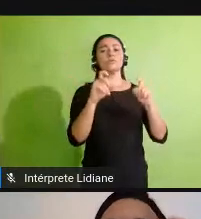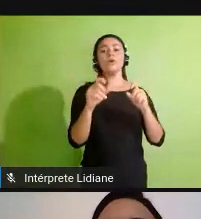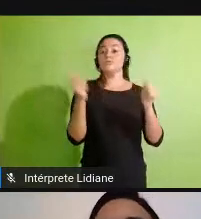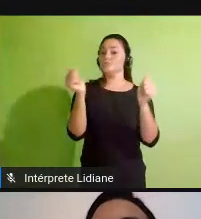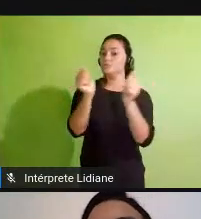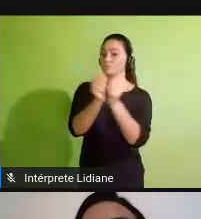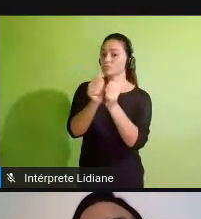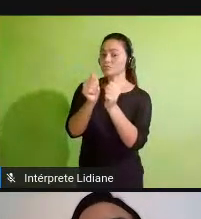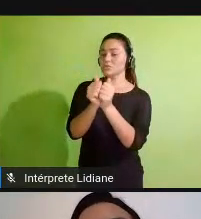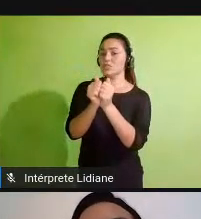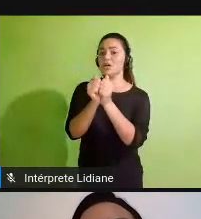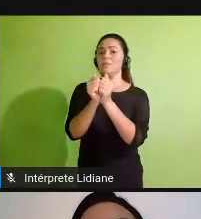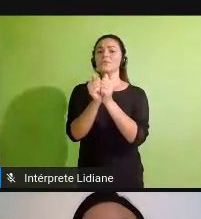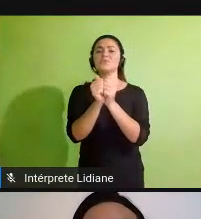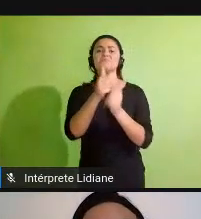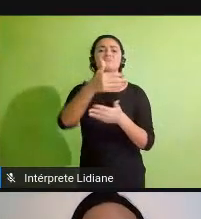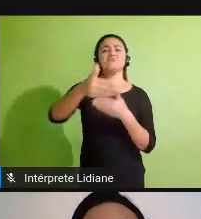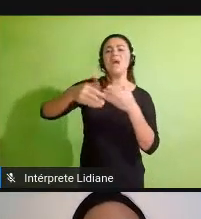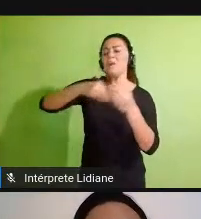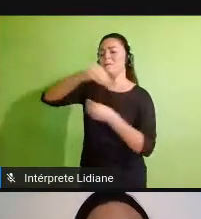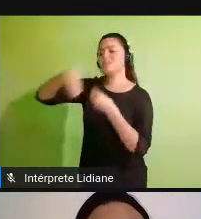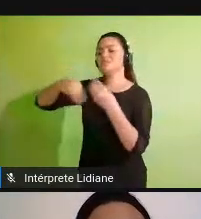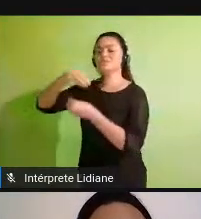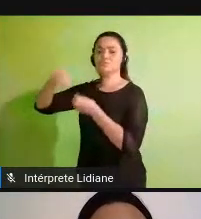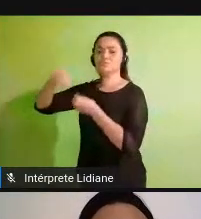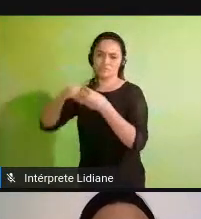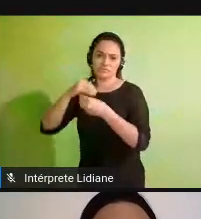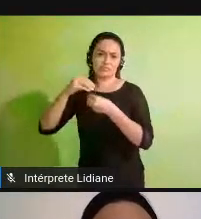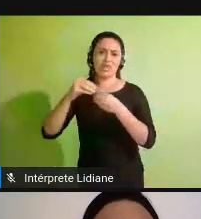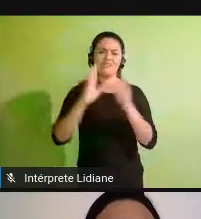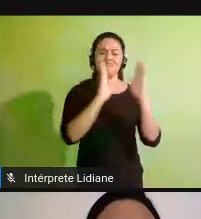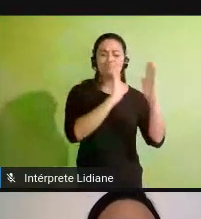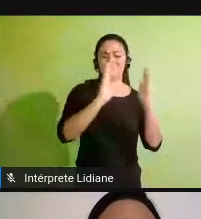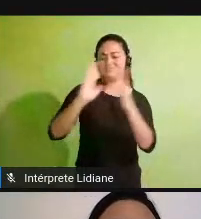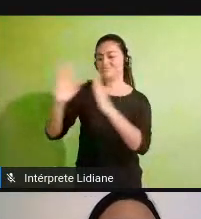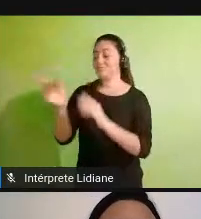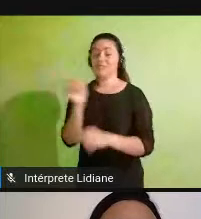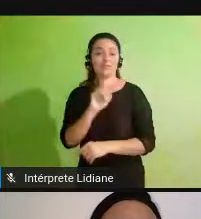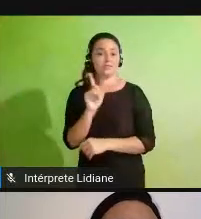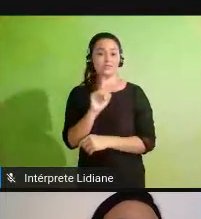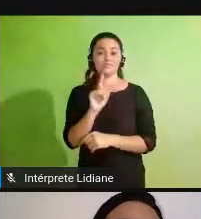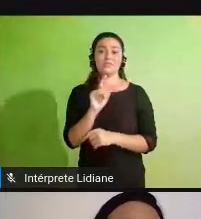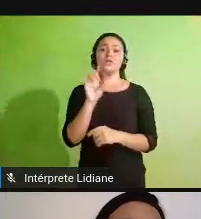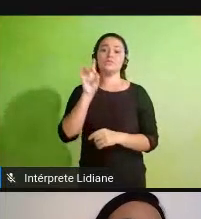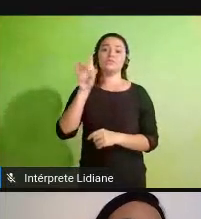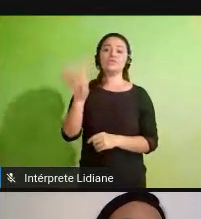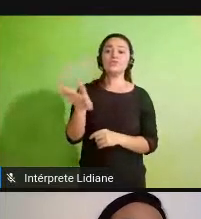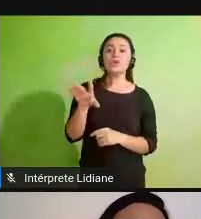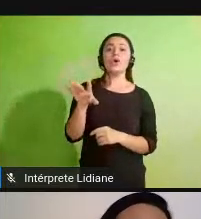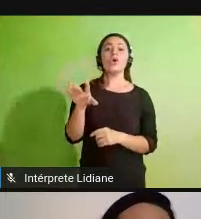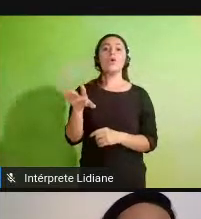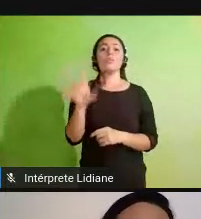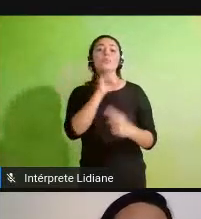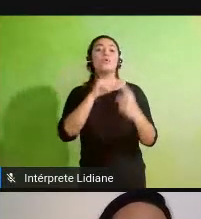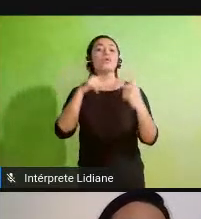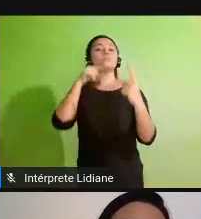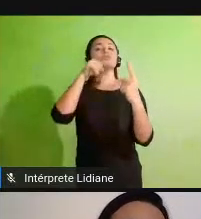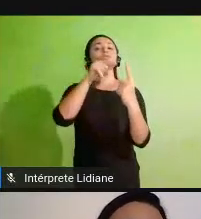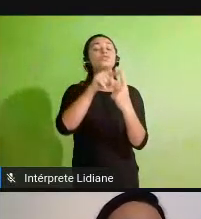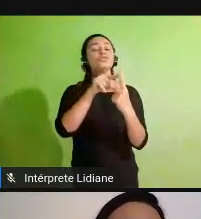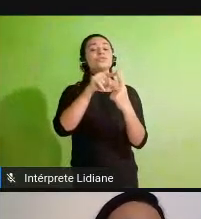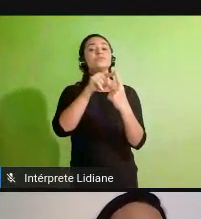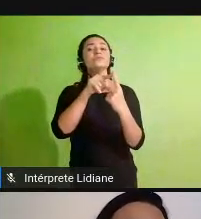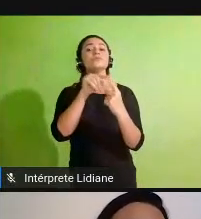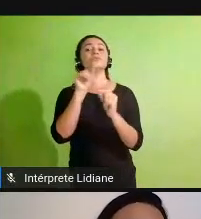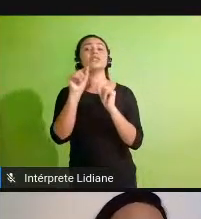durante a trajetória, a gravação desse documentário, com a proposta de passar para o público